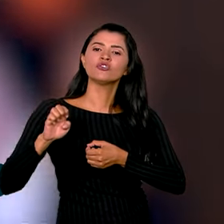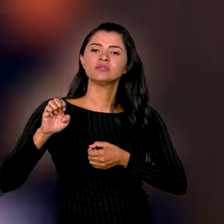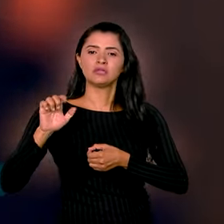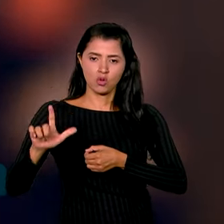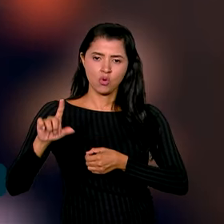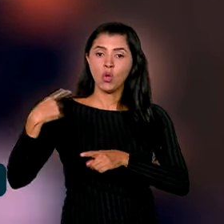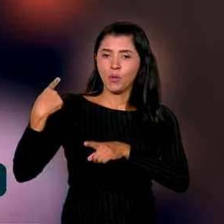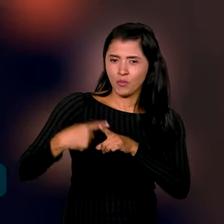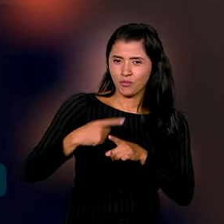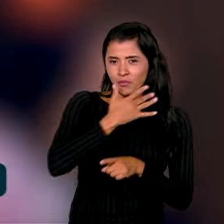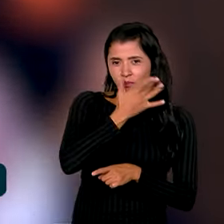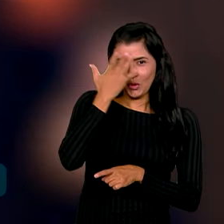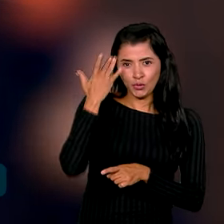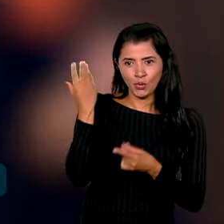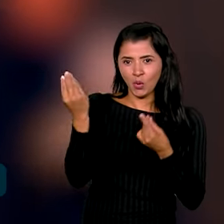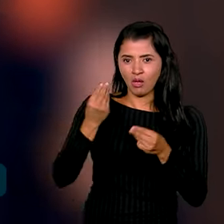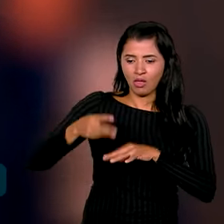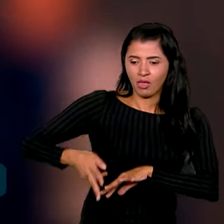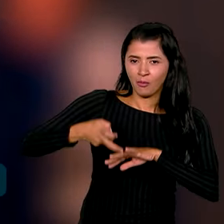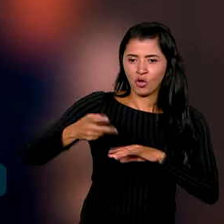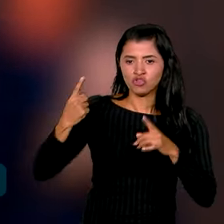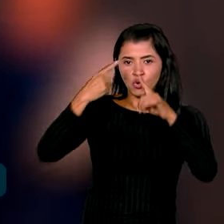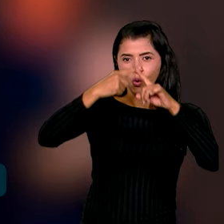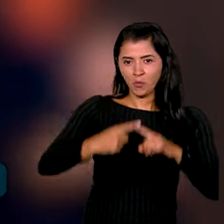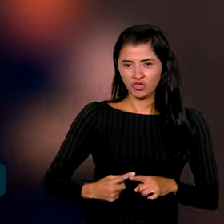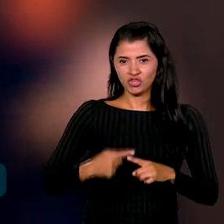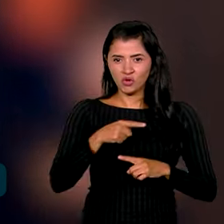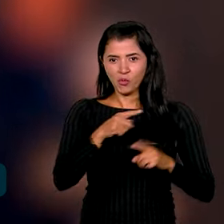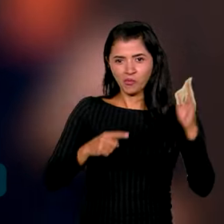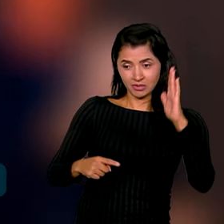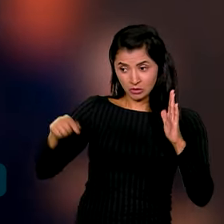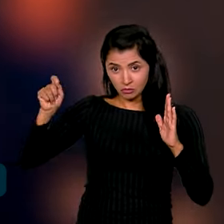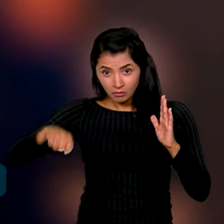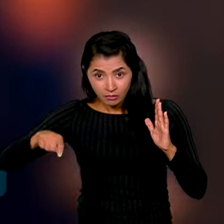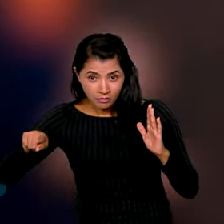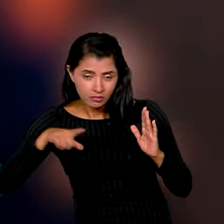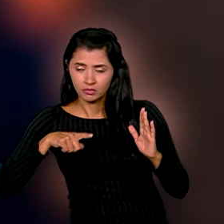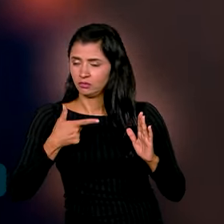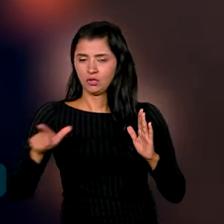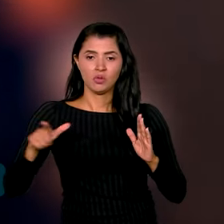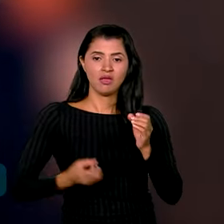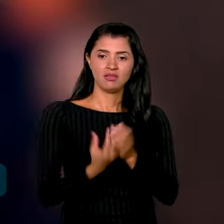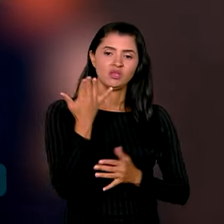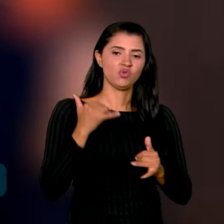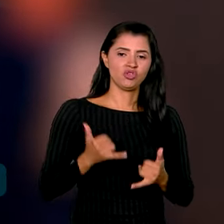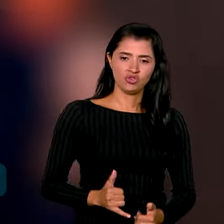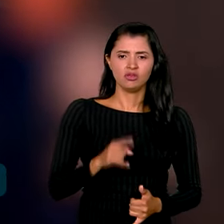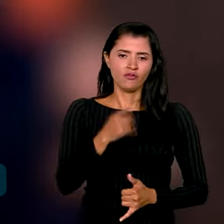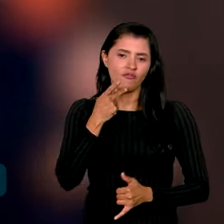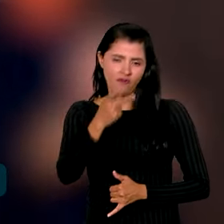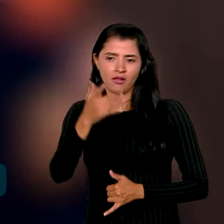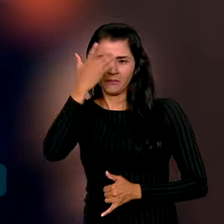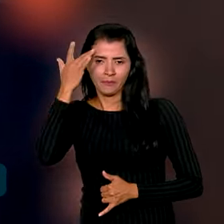Porque ninguém pode competir com o Brasil na produção de energia. Então, é aquilo que o Haddad fala. O cara